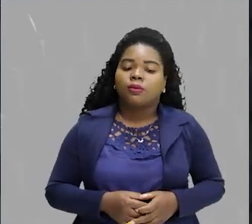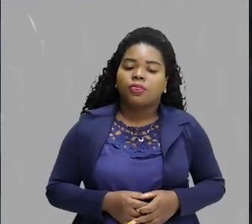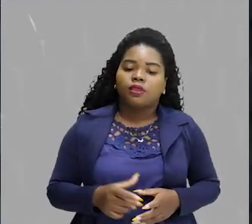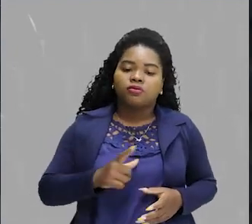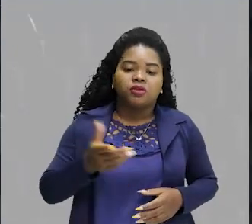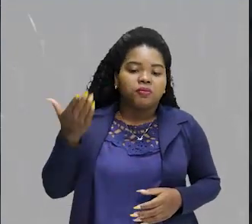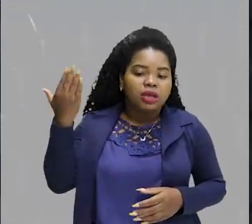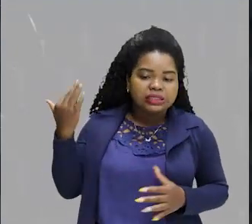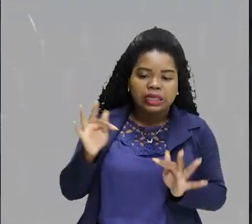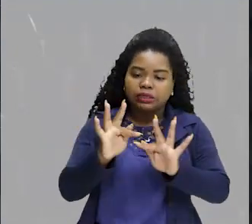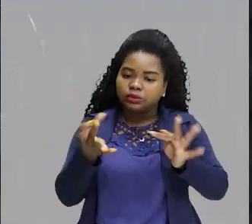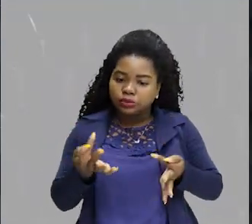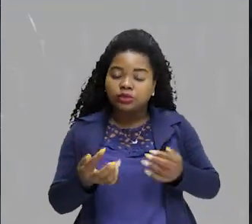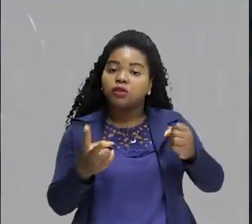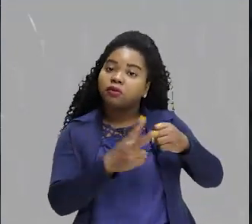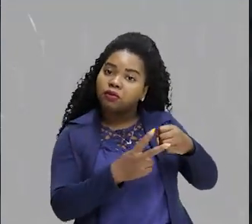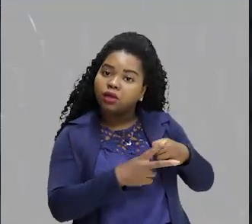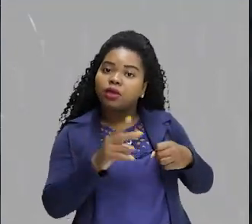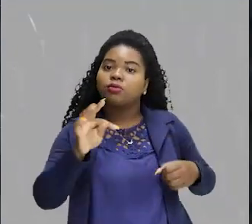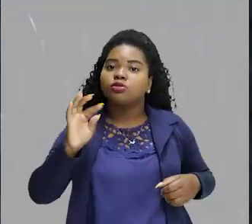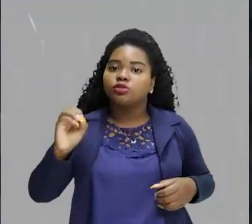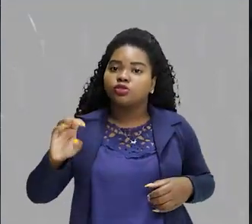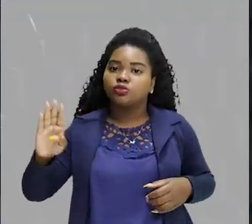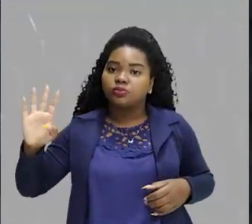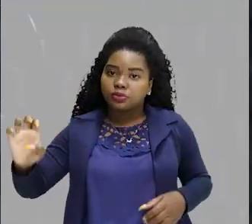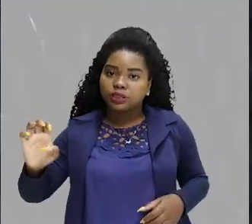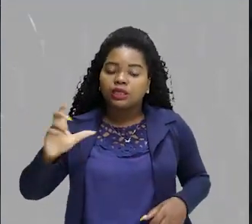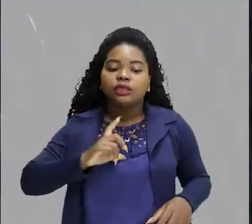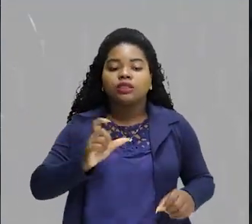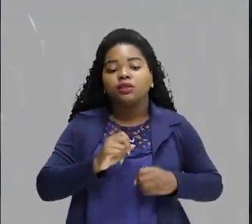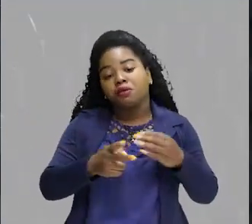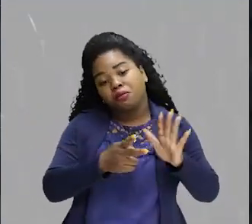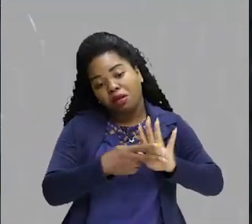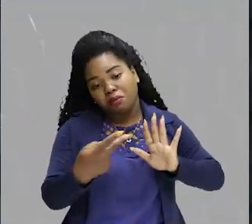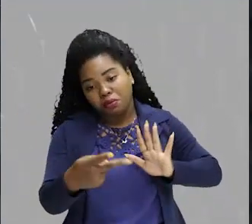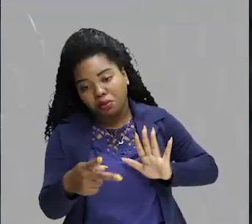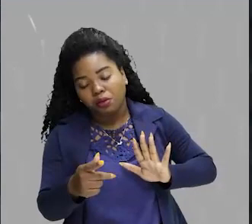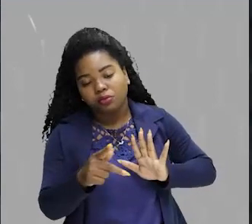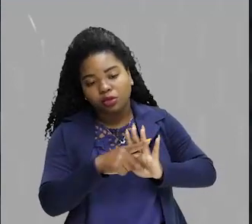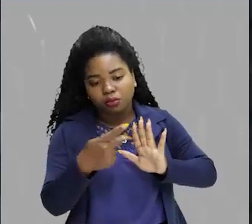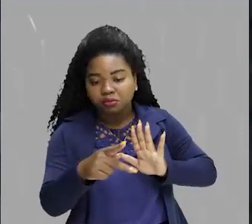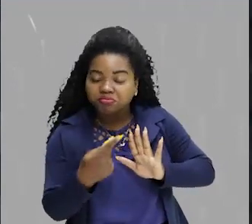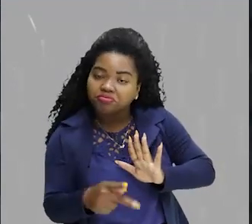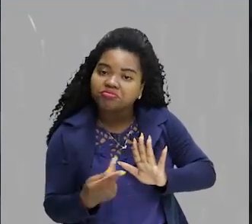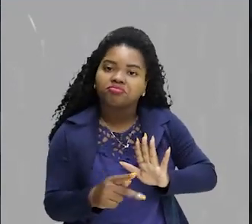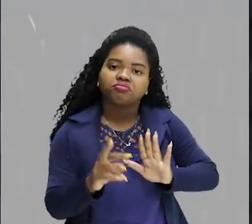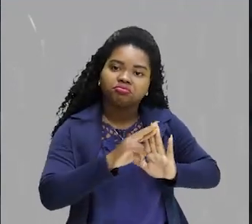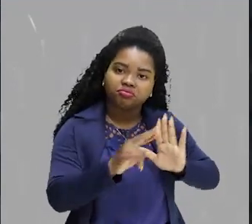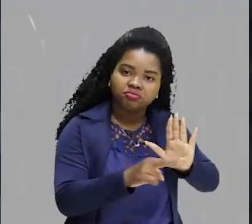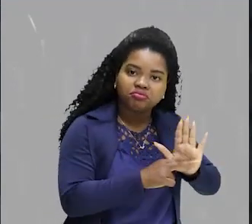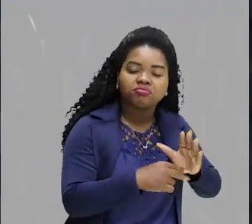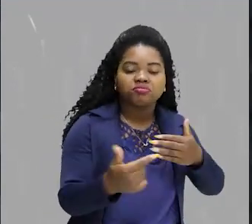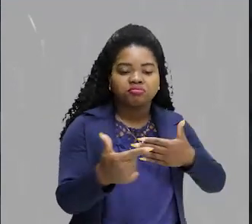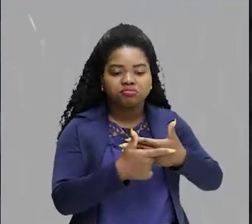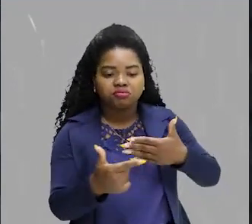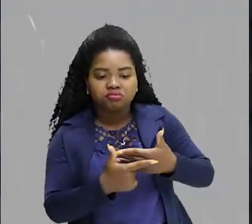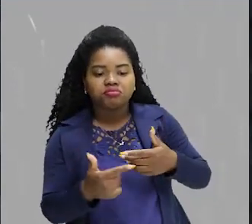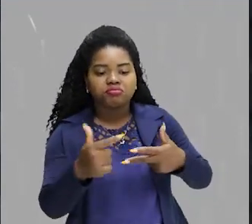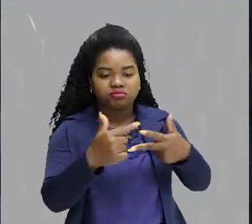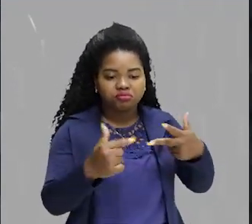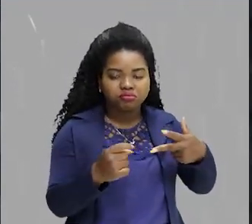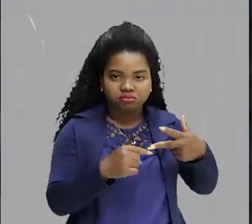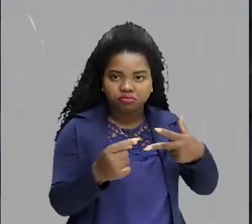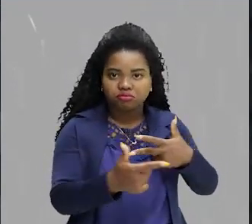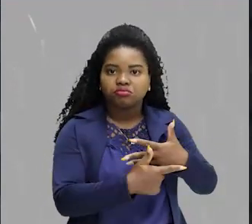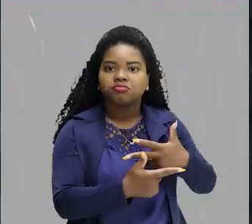passado simples no verbo to be, o verbo to be tem uma forma própria. Então, relembrando aqui, o verbo